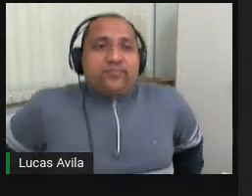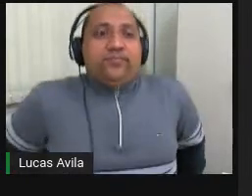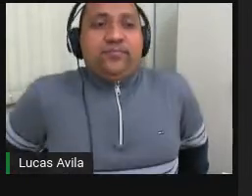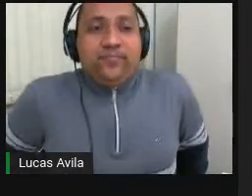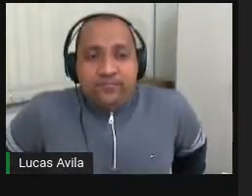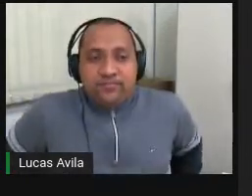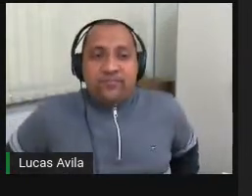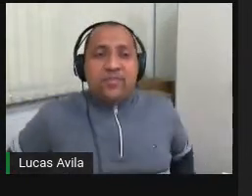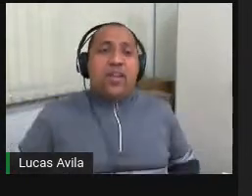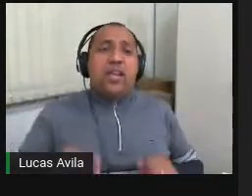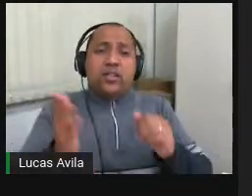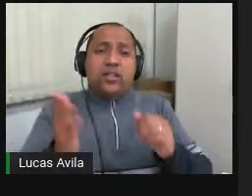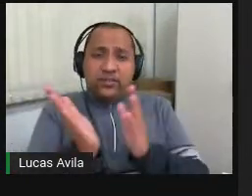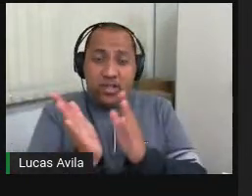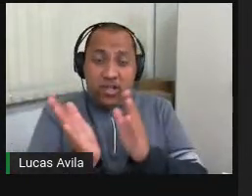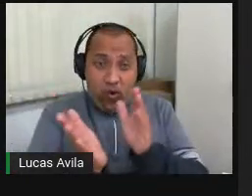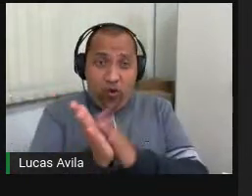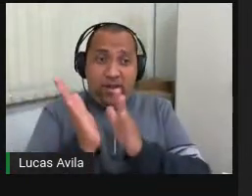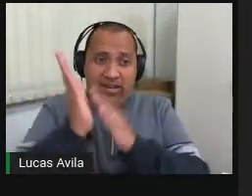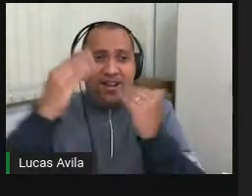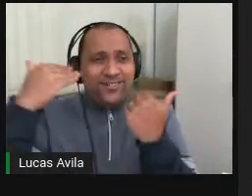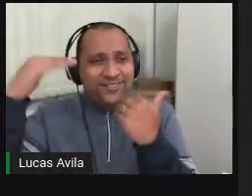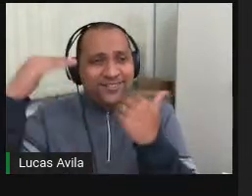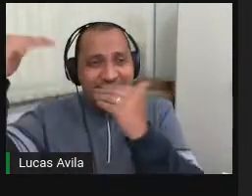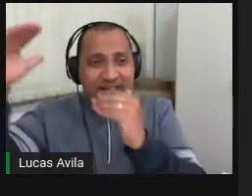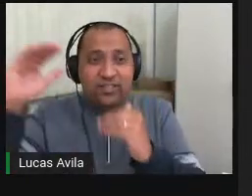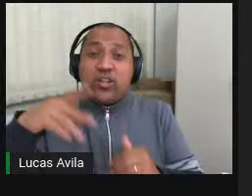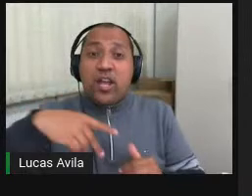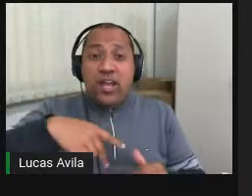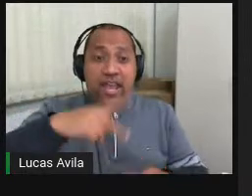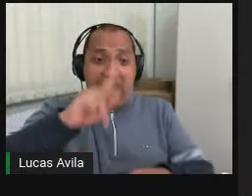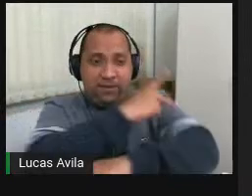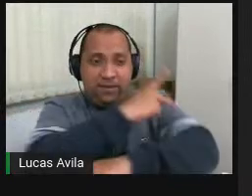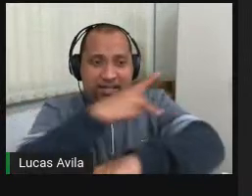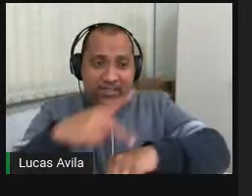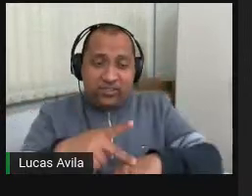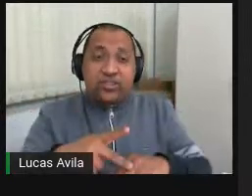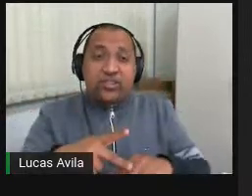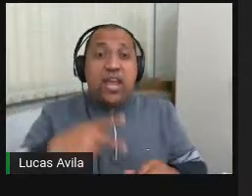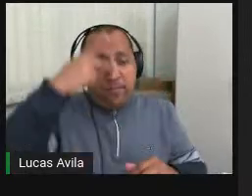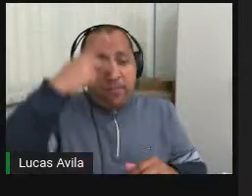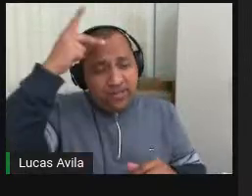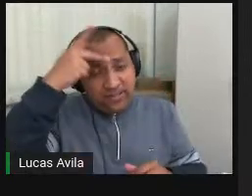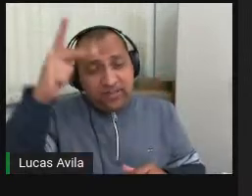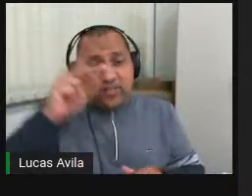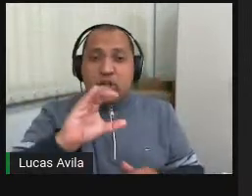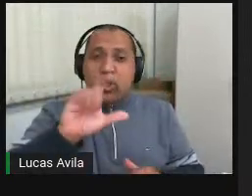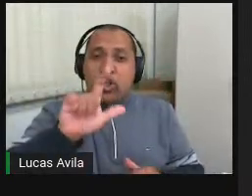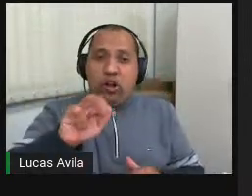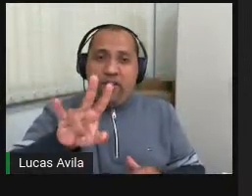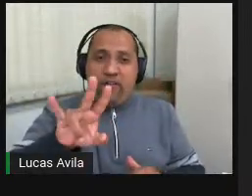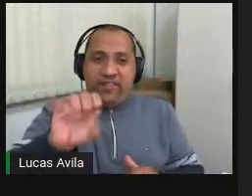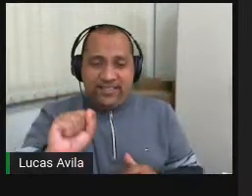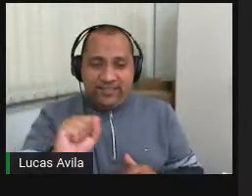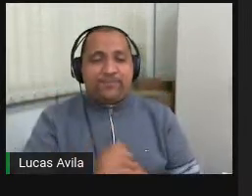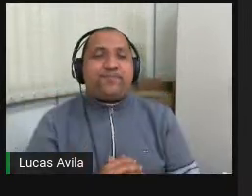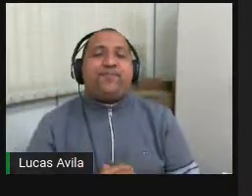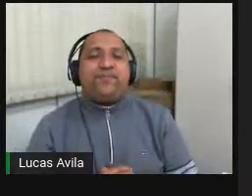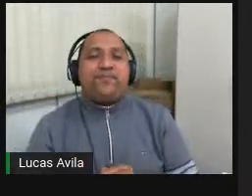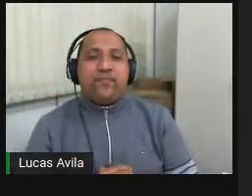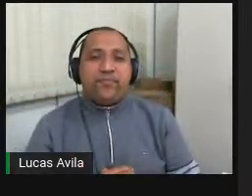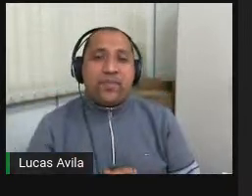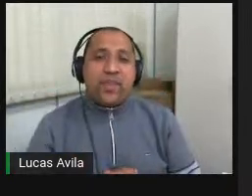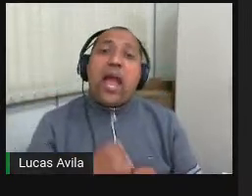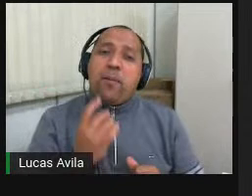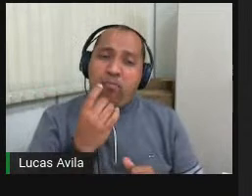Homenageados do curso de Pedagogia, paralímpico, professor Clóvis da Rolos. Boa